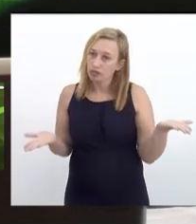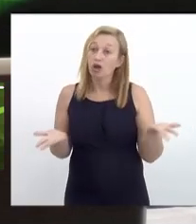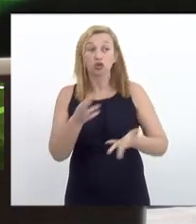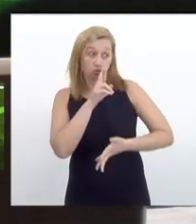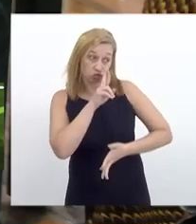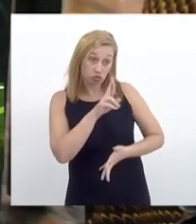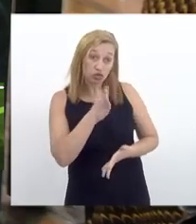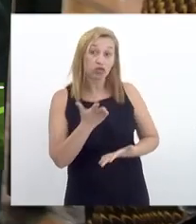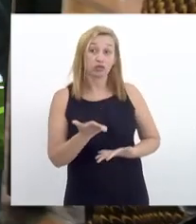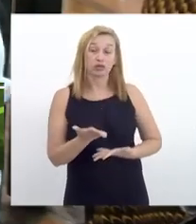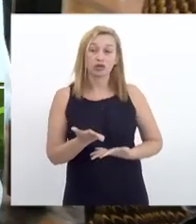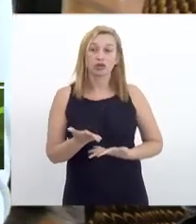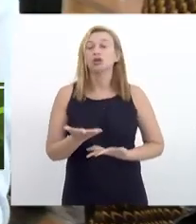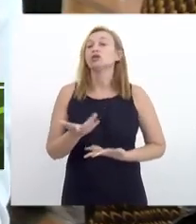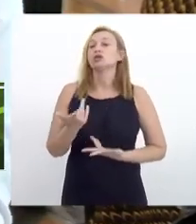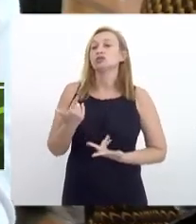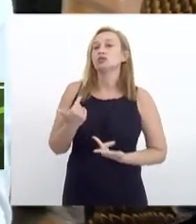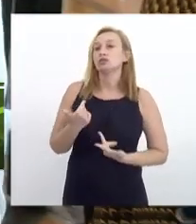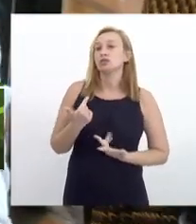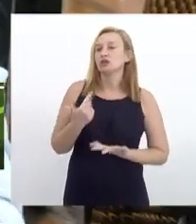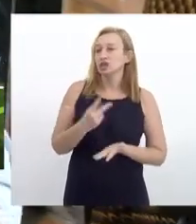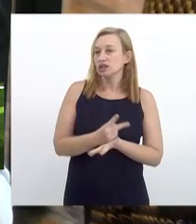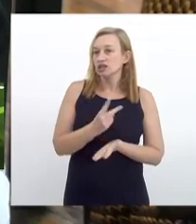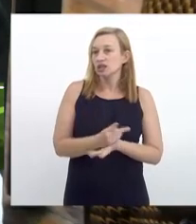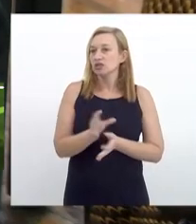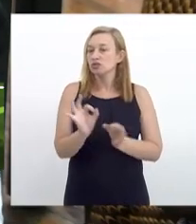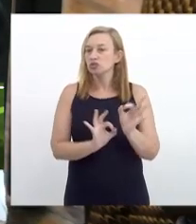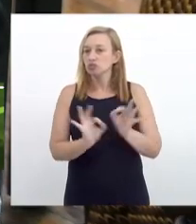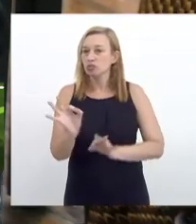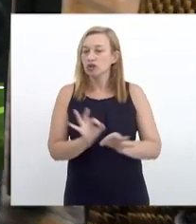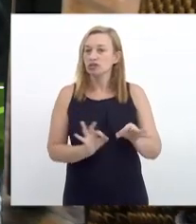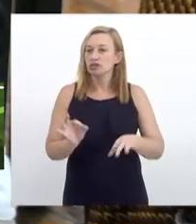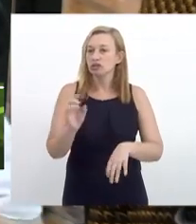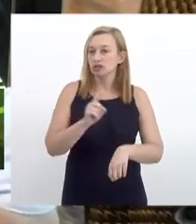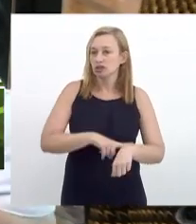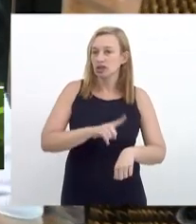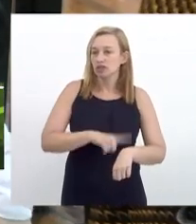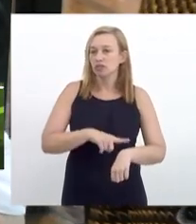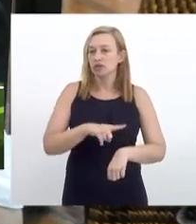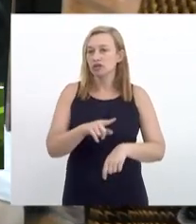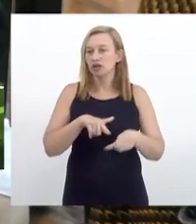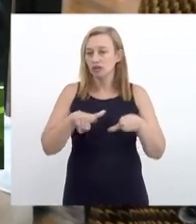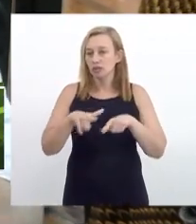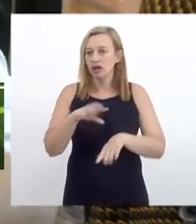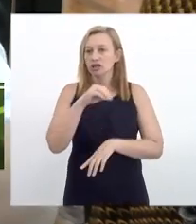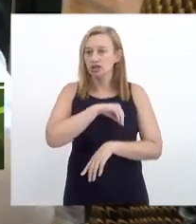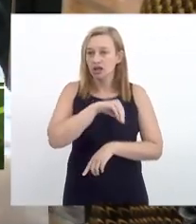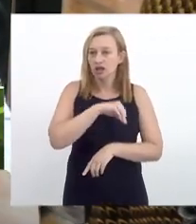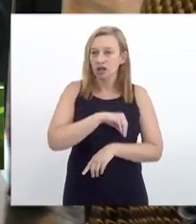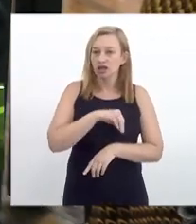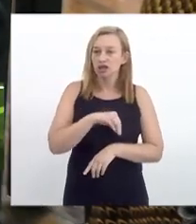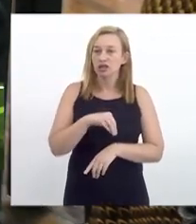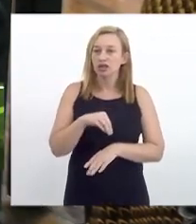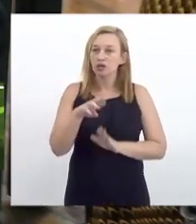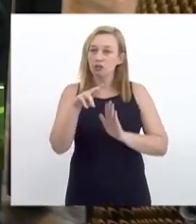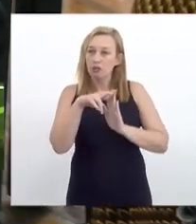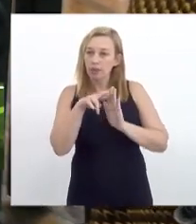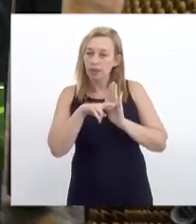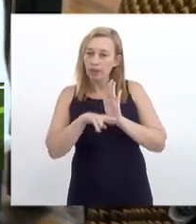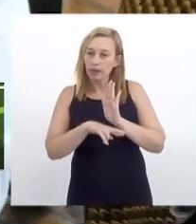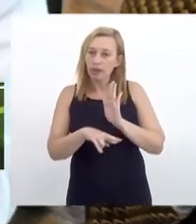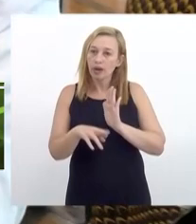isso estou respondendo O que o deputado Porque o que existe nos planos De cargos, carreiras e salários São critérios para promoção